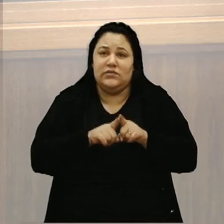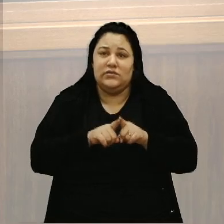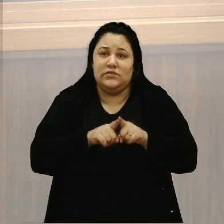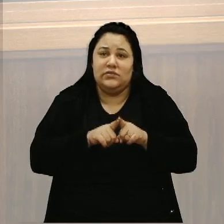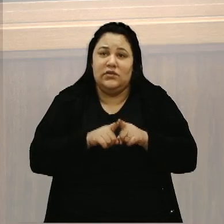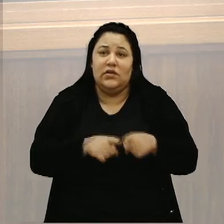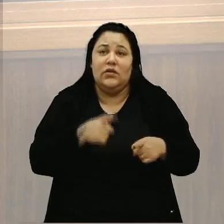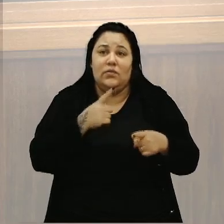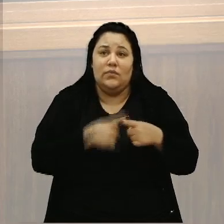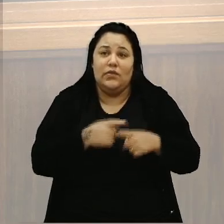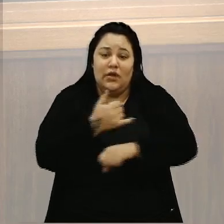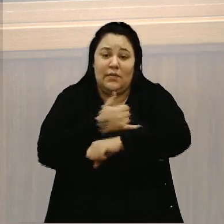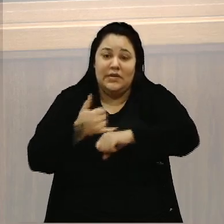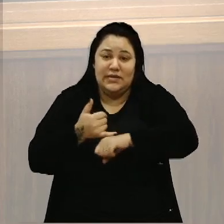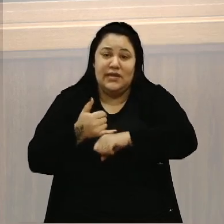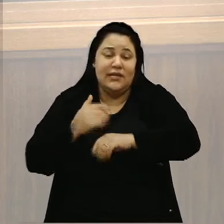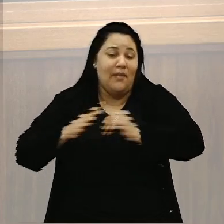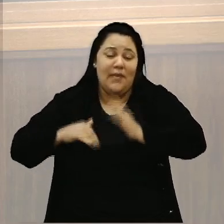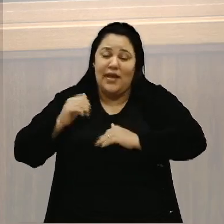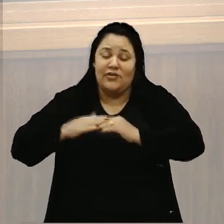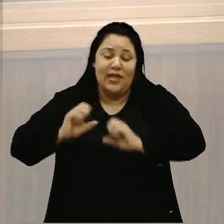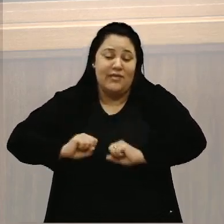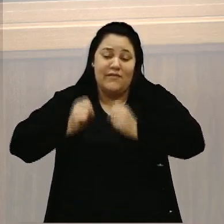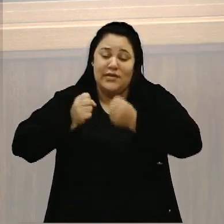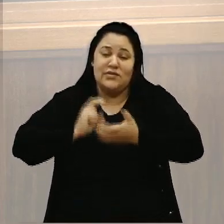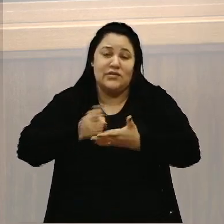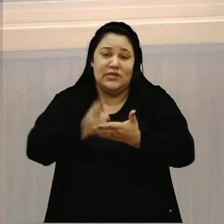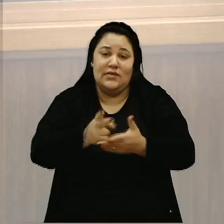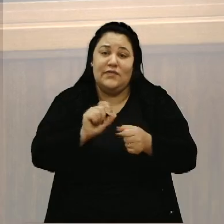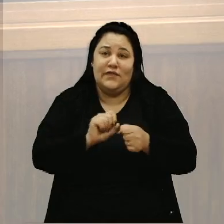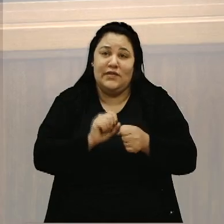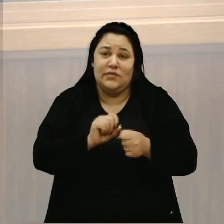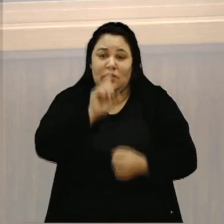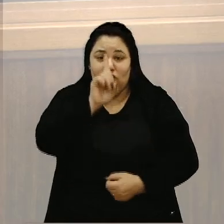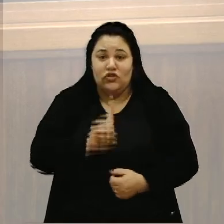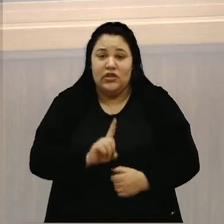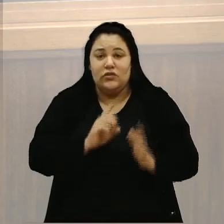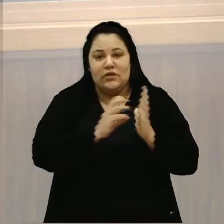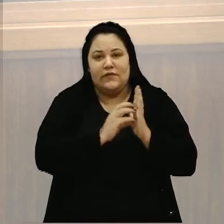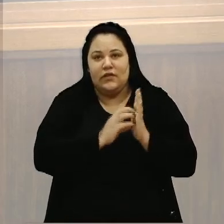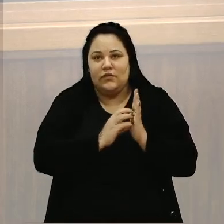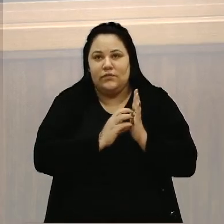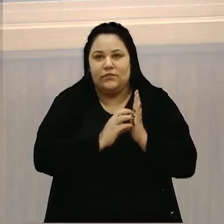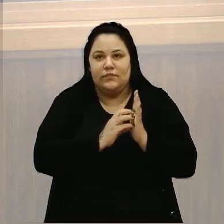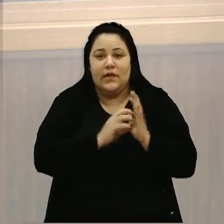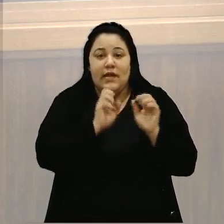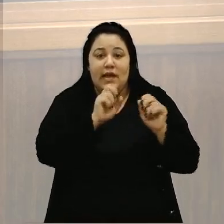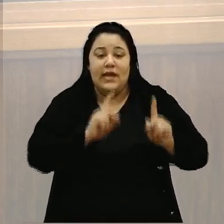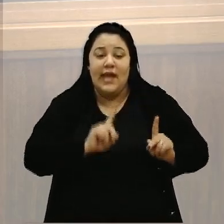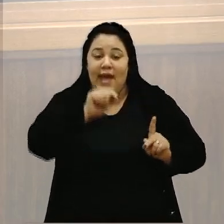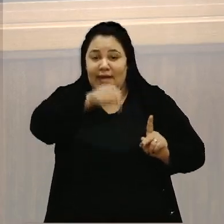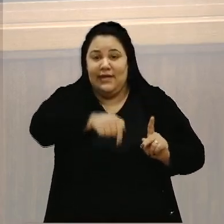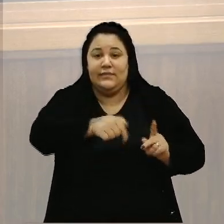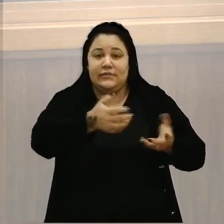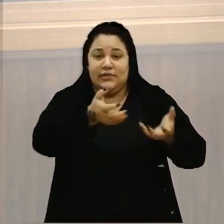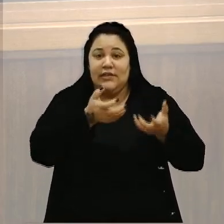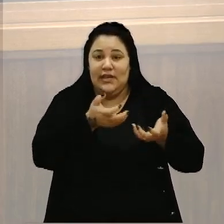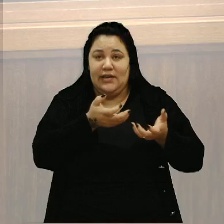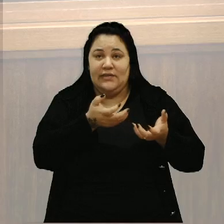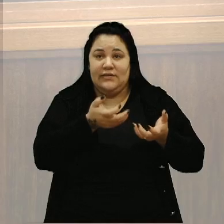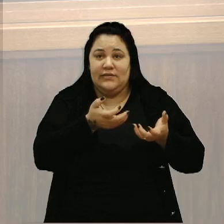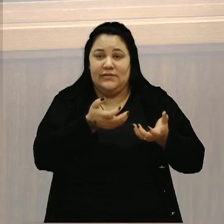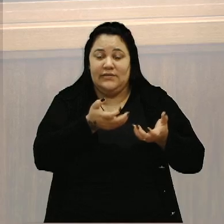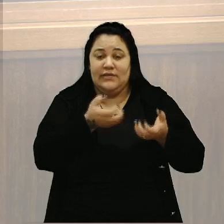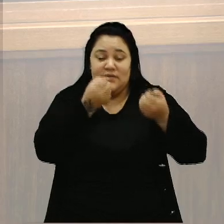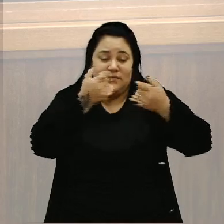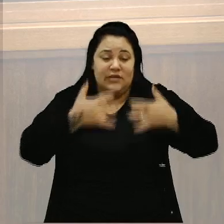na prática a defesa que eu sempre fiz pelo direito dos servidores. E quem aqui quer dar a entender que